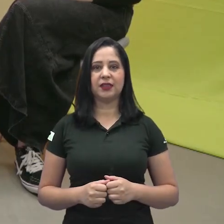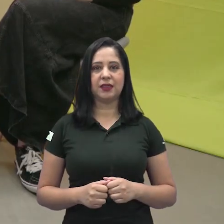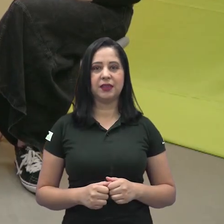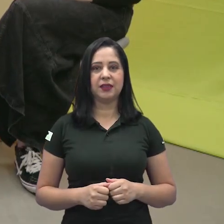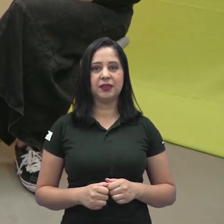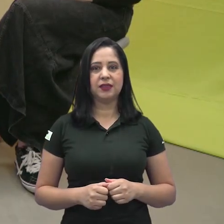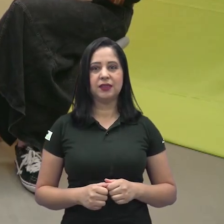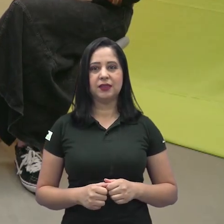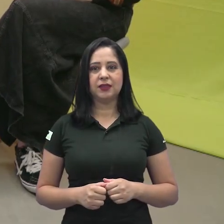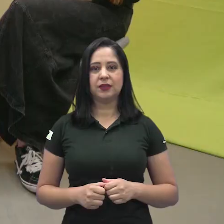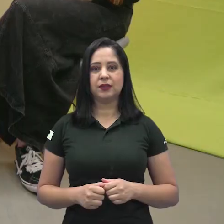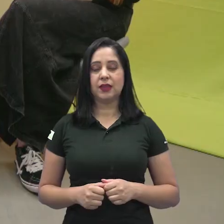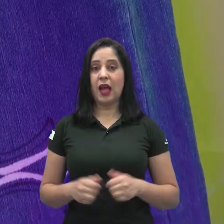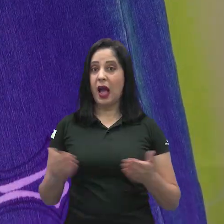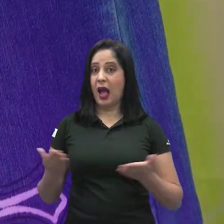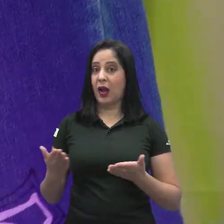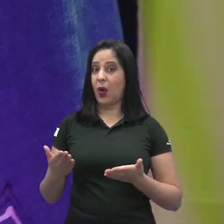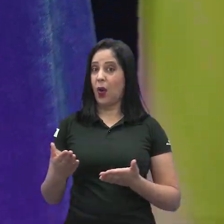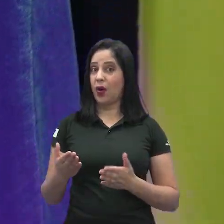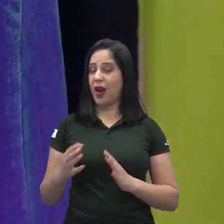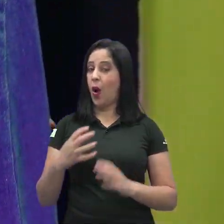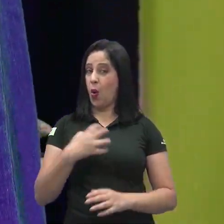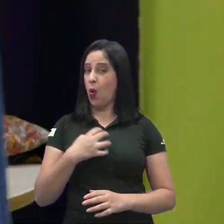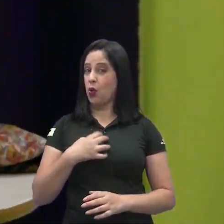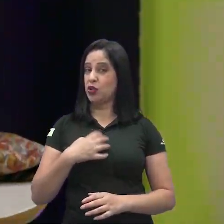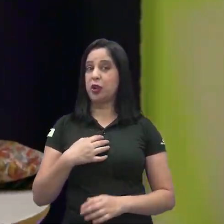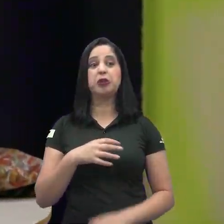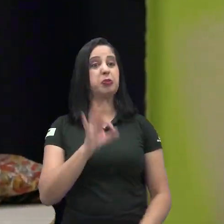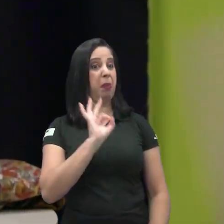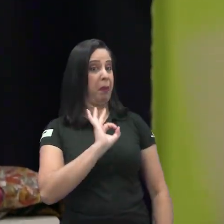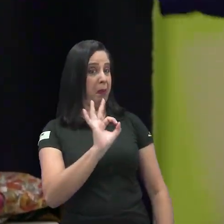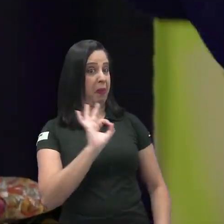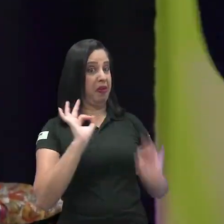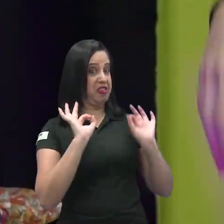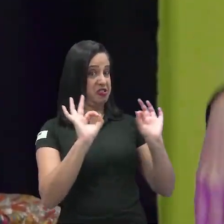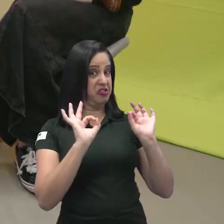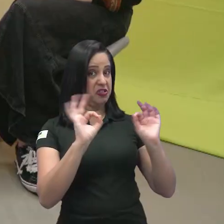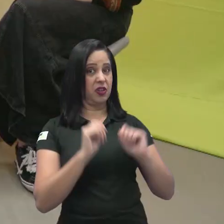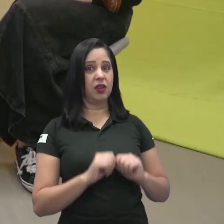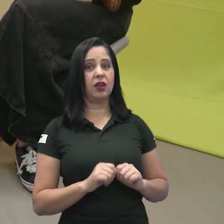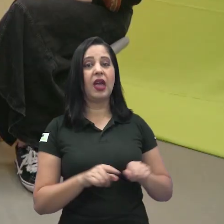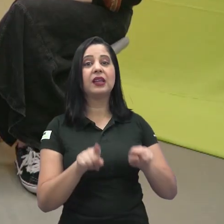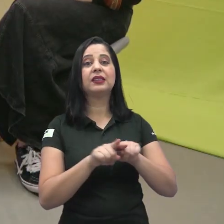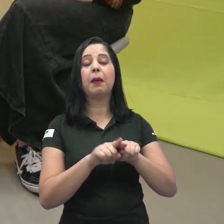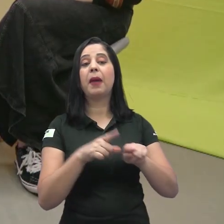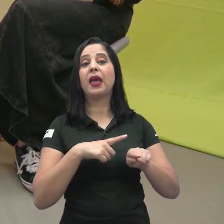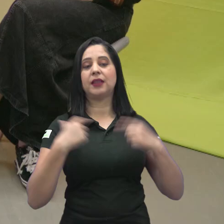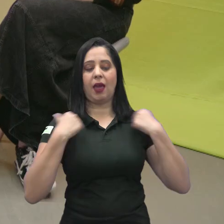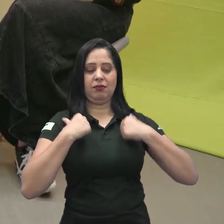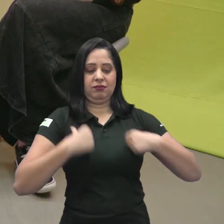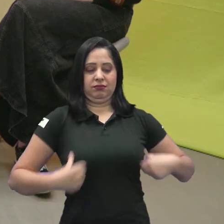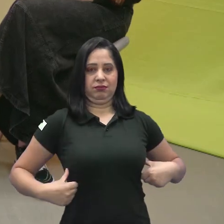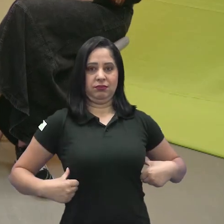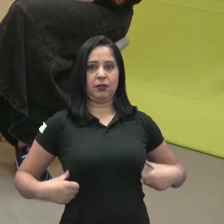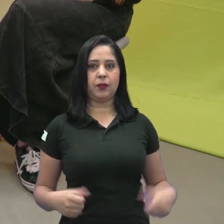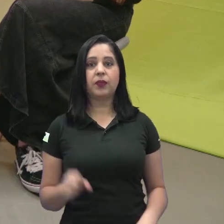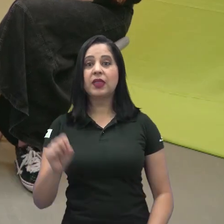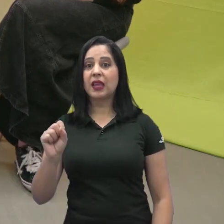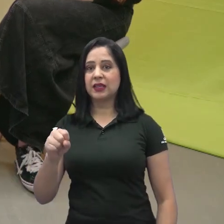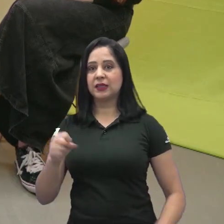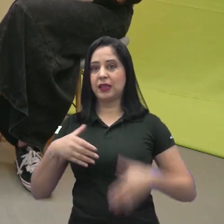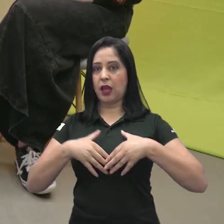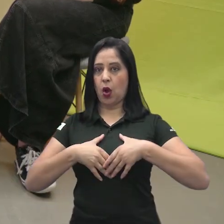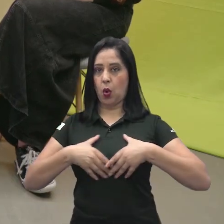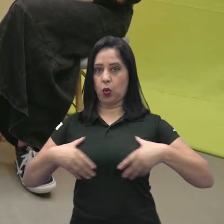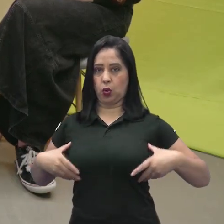frente, para ela ficar mais estilizada. Ficou chique demais. E tem um coletinho aqui também? Isso, aqui é um topzinho, ele foi feito